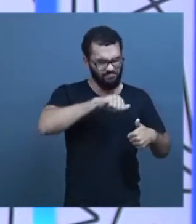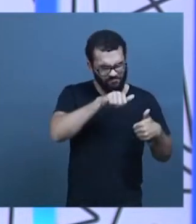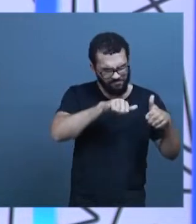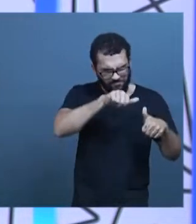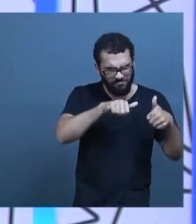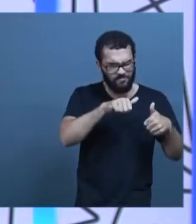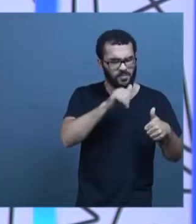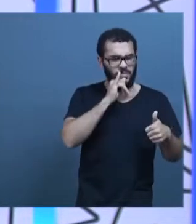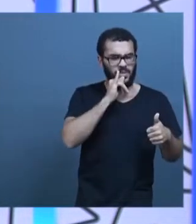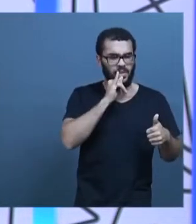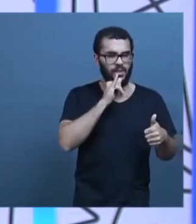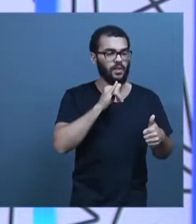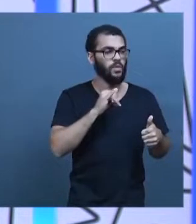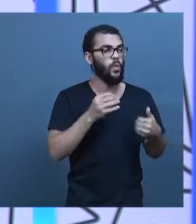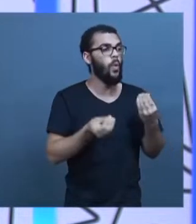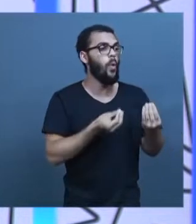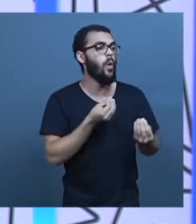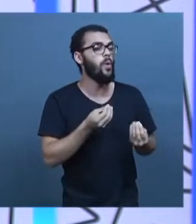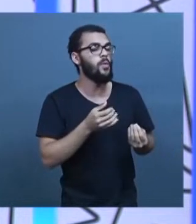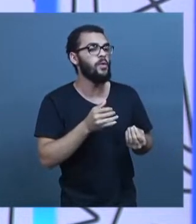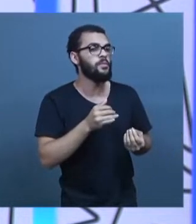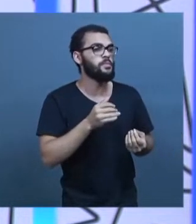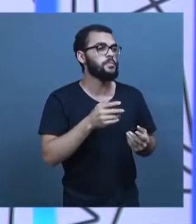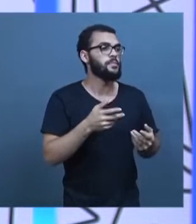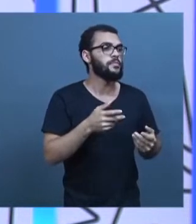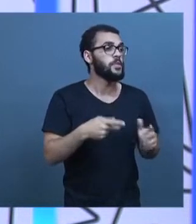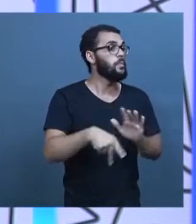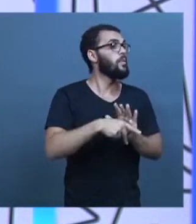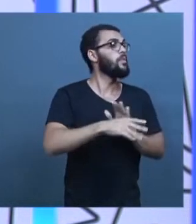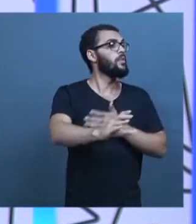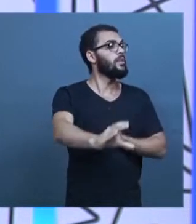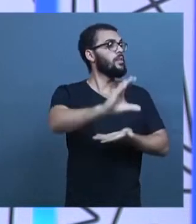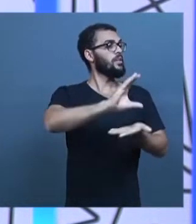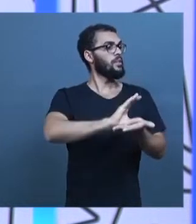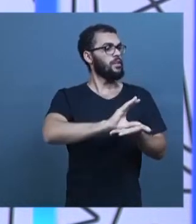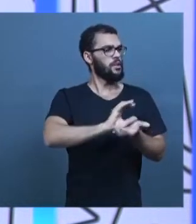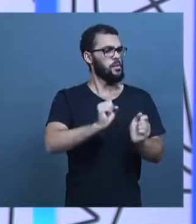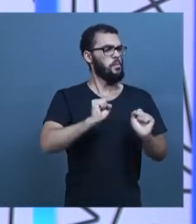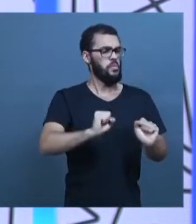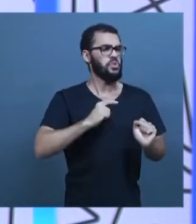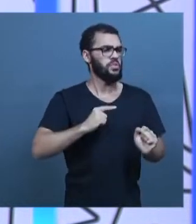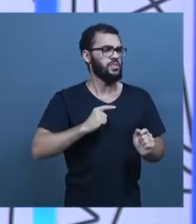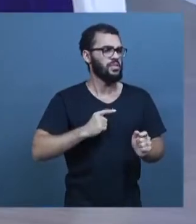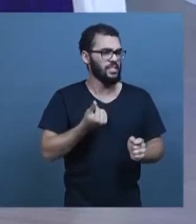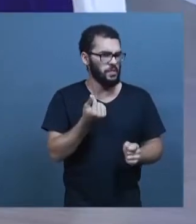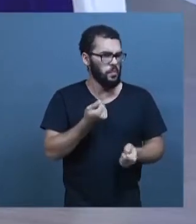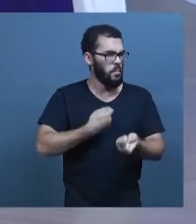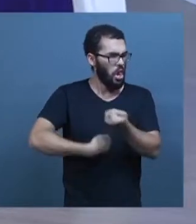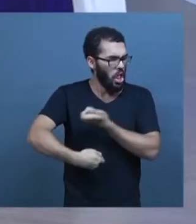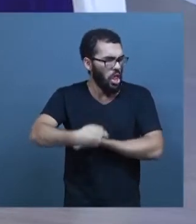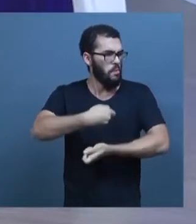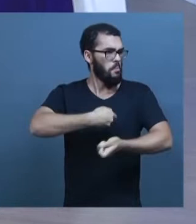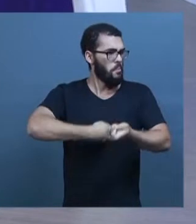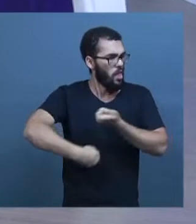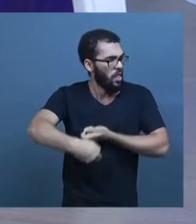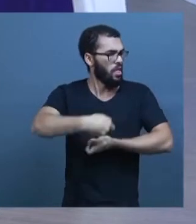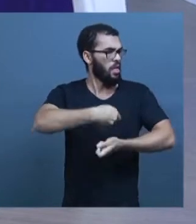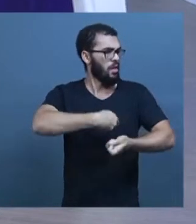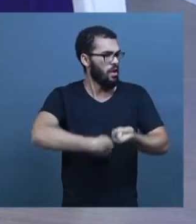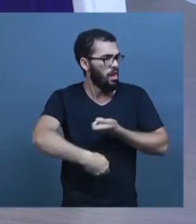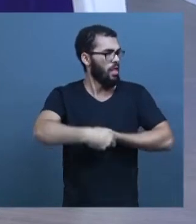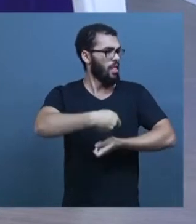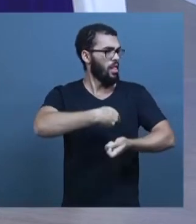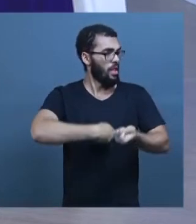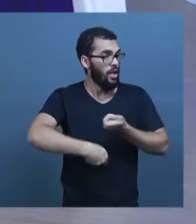de recursos que esse empresário está fazendo, ele vai conseguir gerar um fluxo de caixa que consiga arcar com